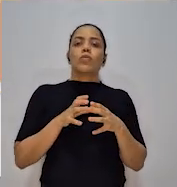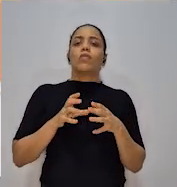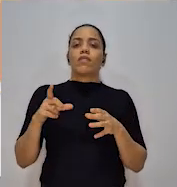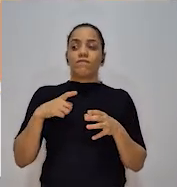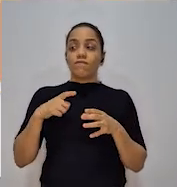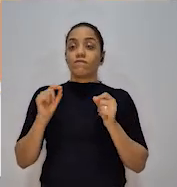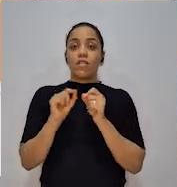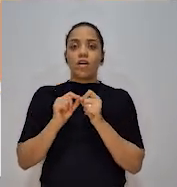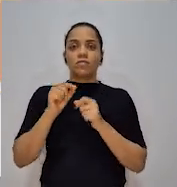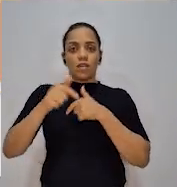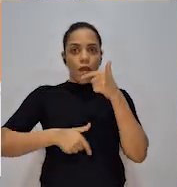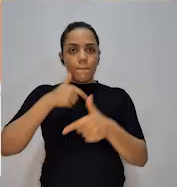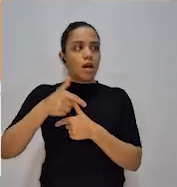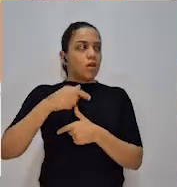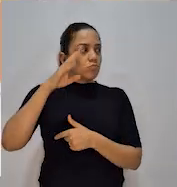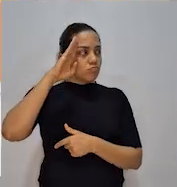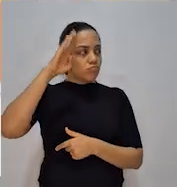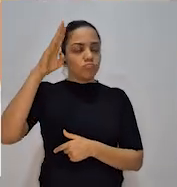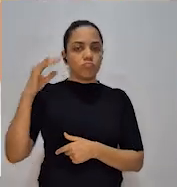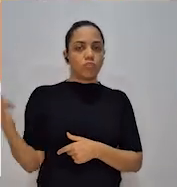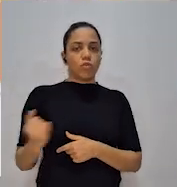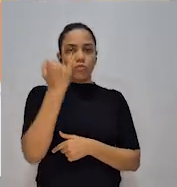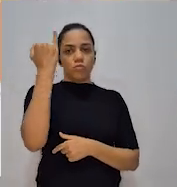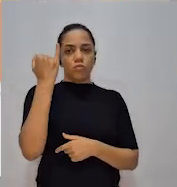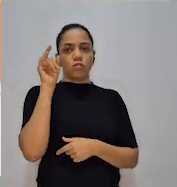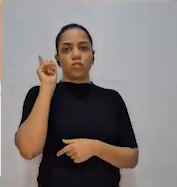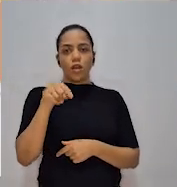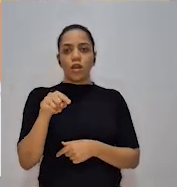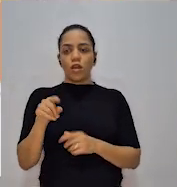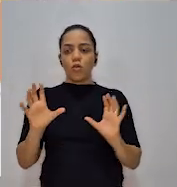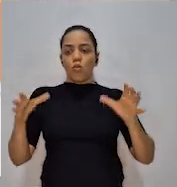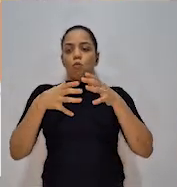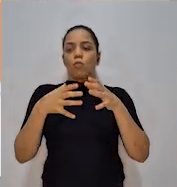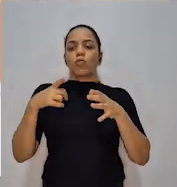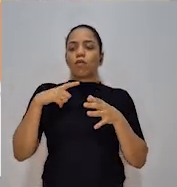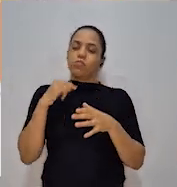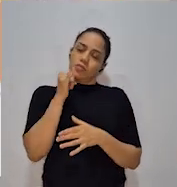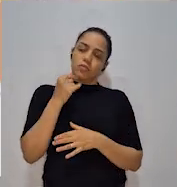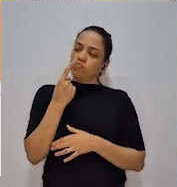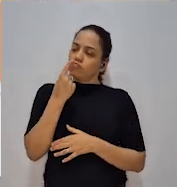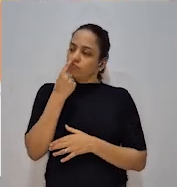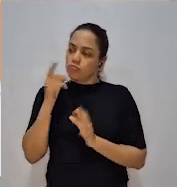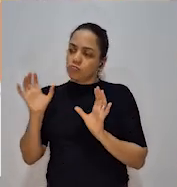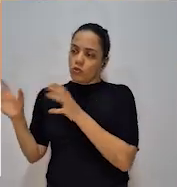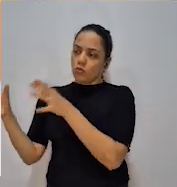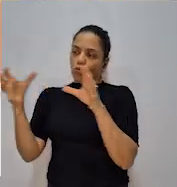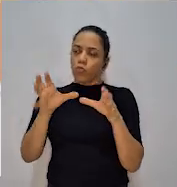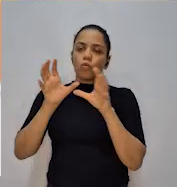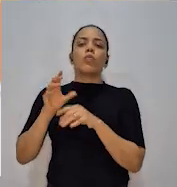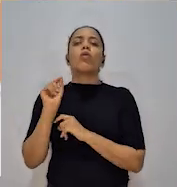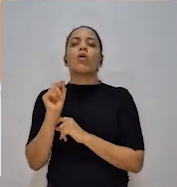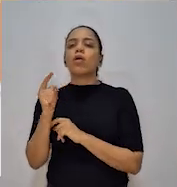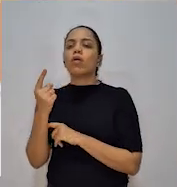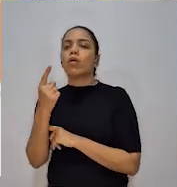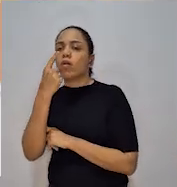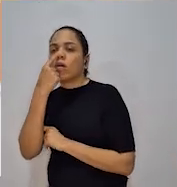papel crucial. Então, não só os grupos de afinidades, então, se a gente tem um grupo de afinidade, por exemplo, de pessoas com deficiência, que não